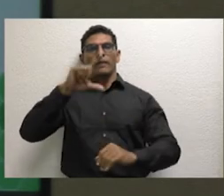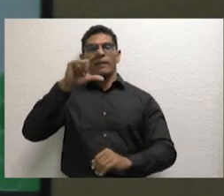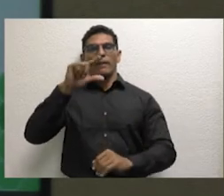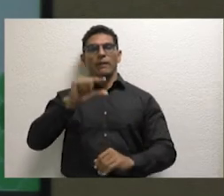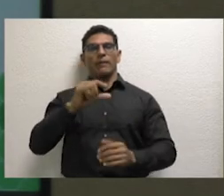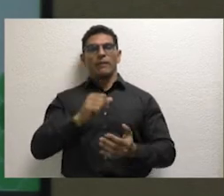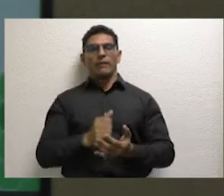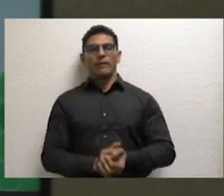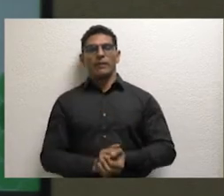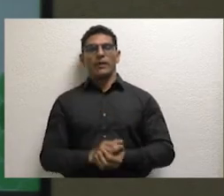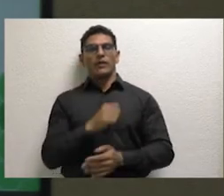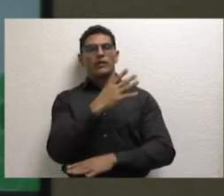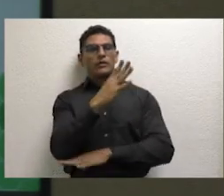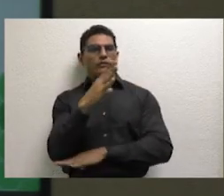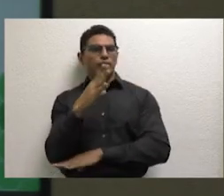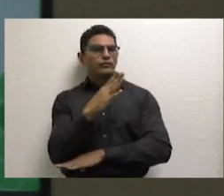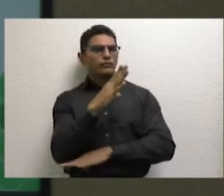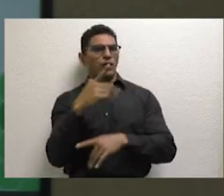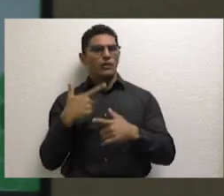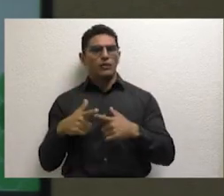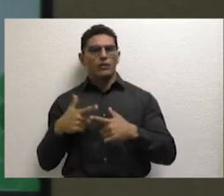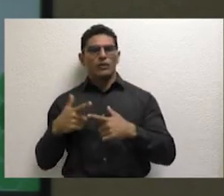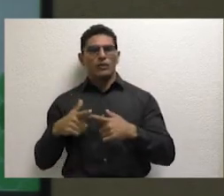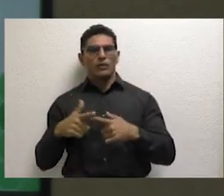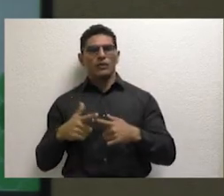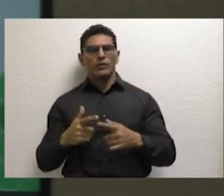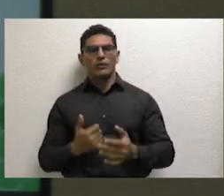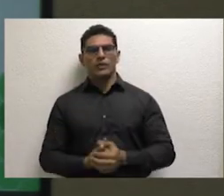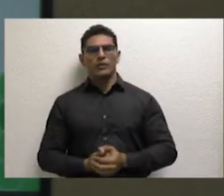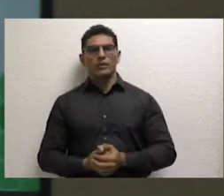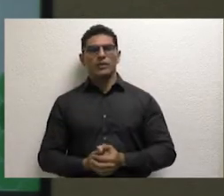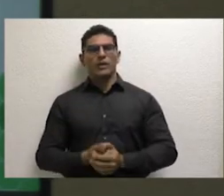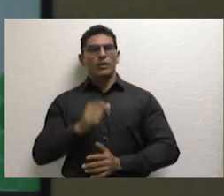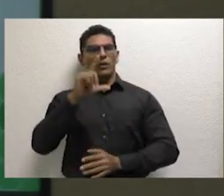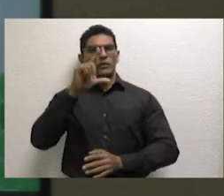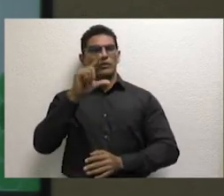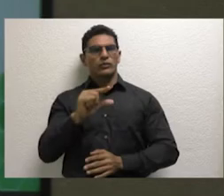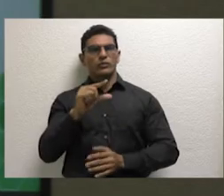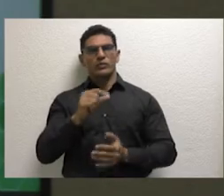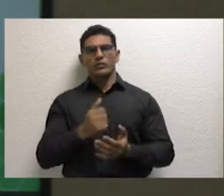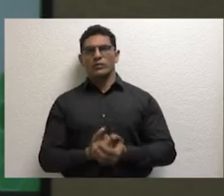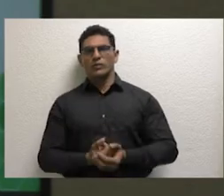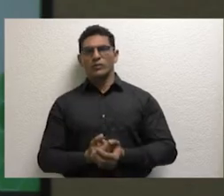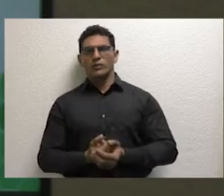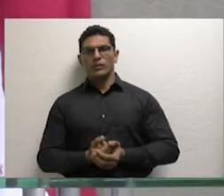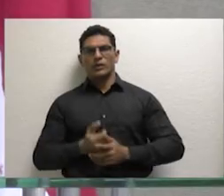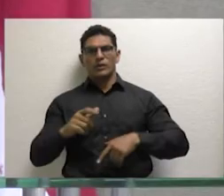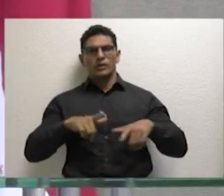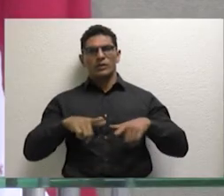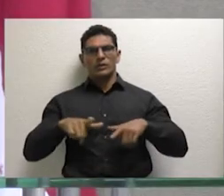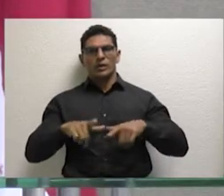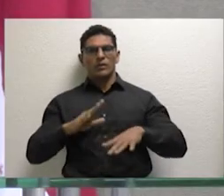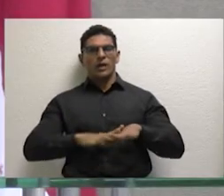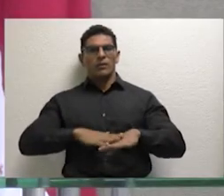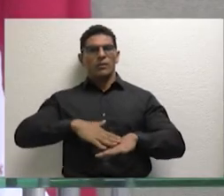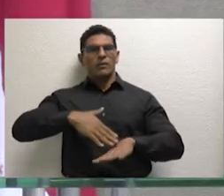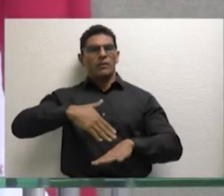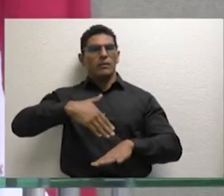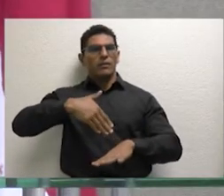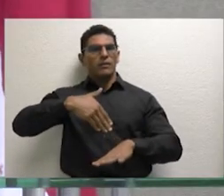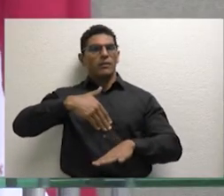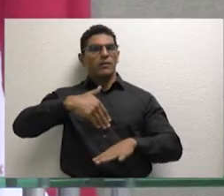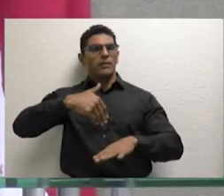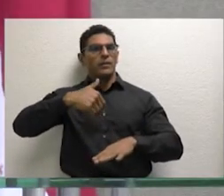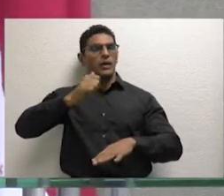agressão ao meio ambiente menor o risco ao meio ambiente quanto menor for esse emprego maior será esse